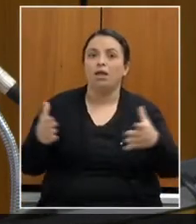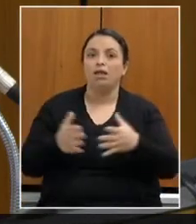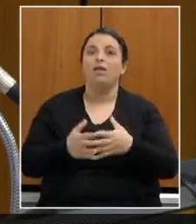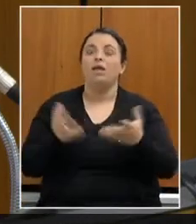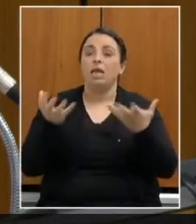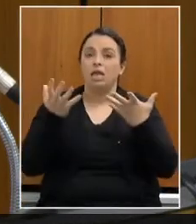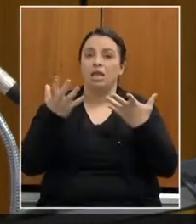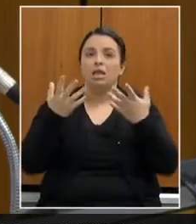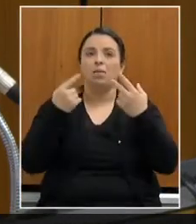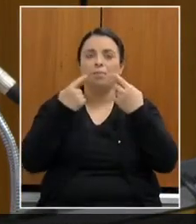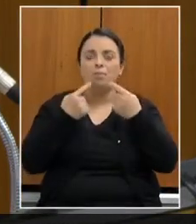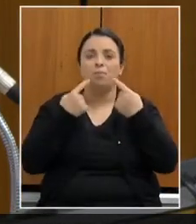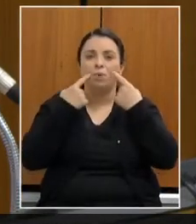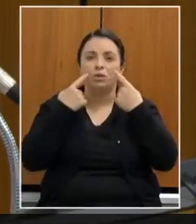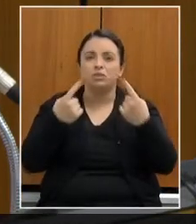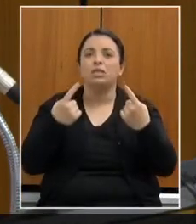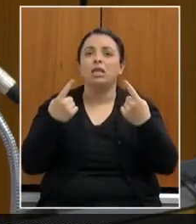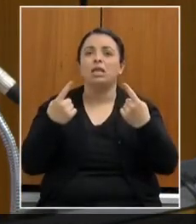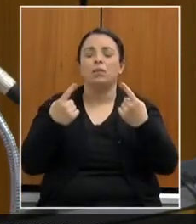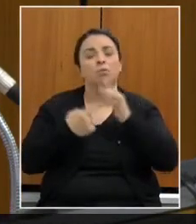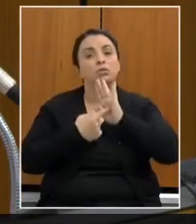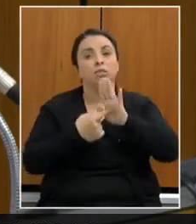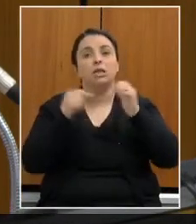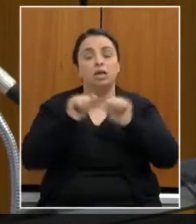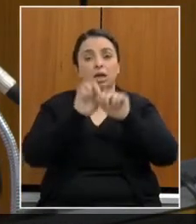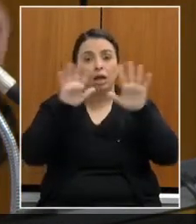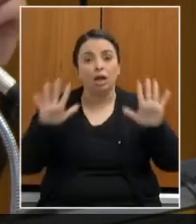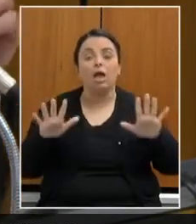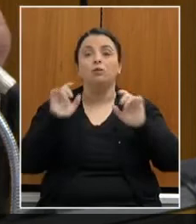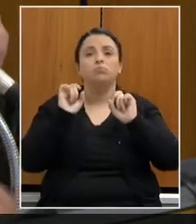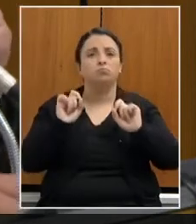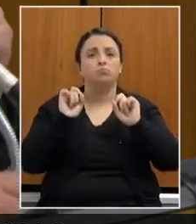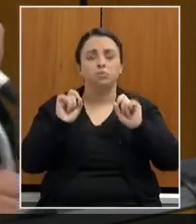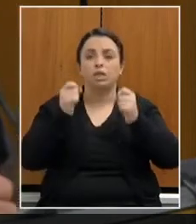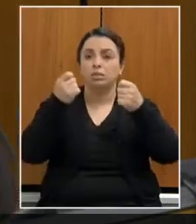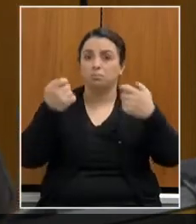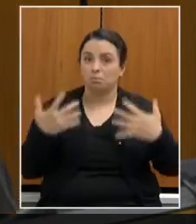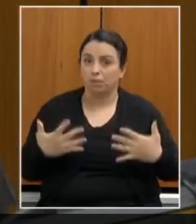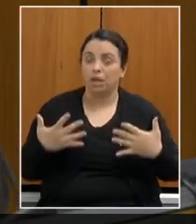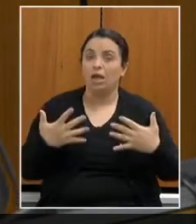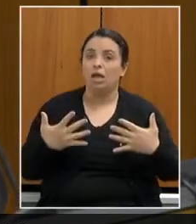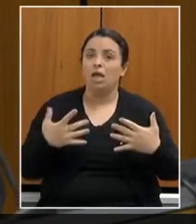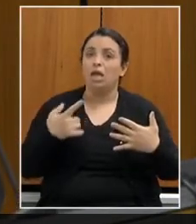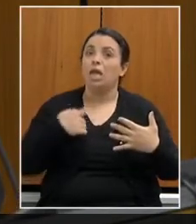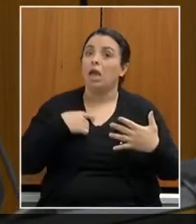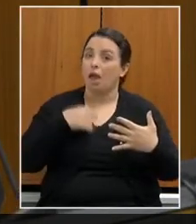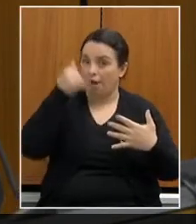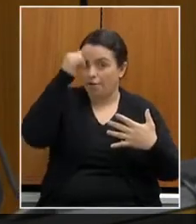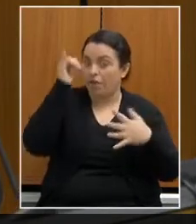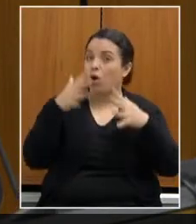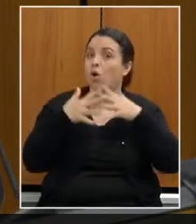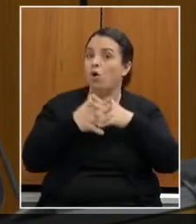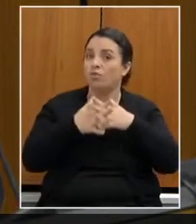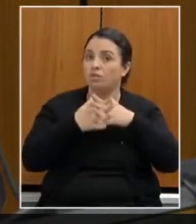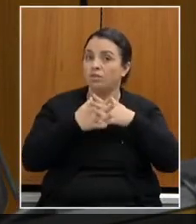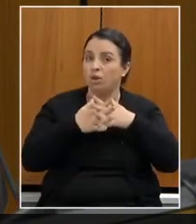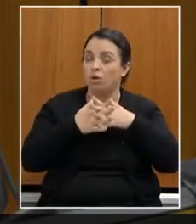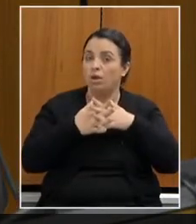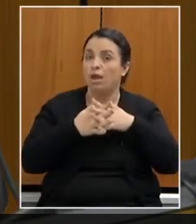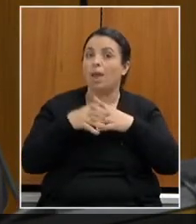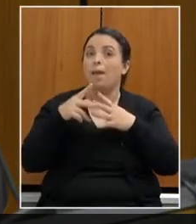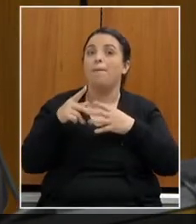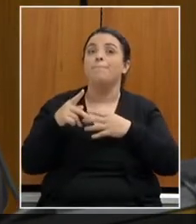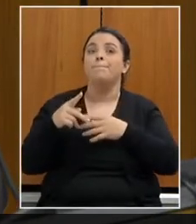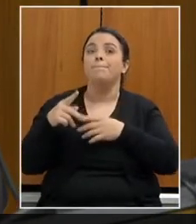destacar aqui deputado que não podemos confundir a descentralização de gestão com privatização